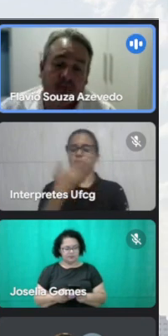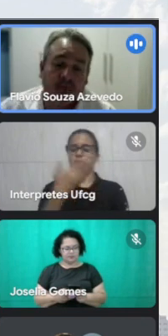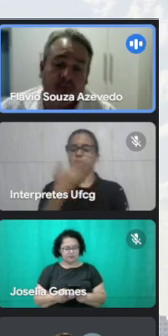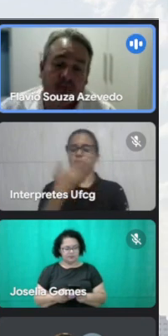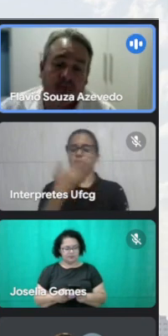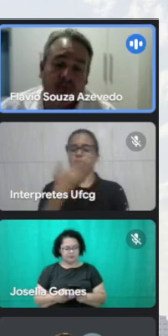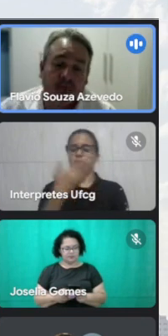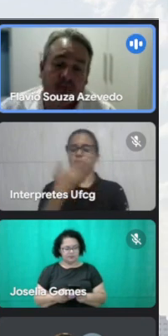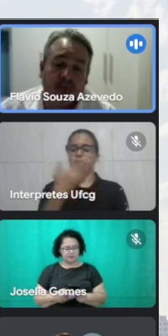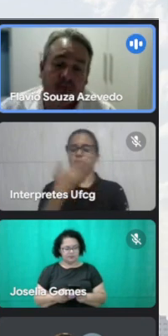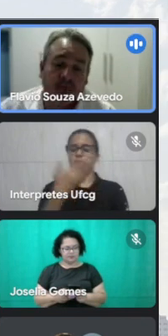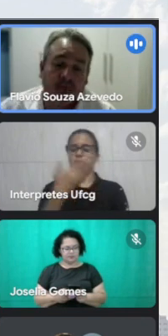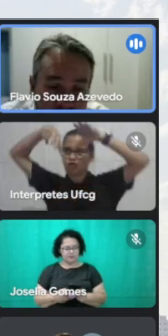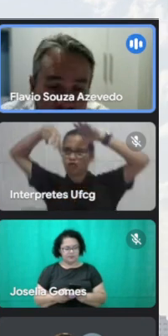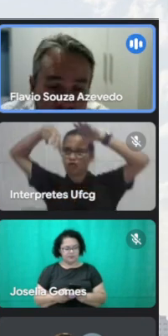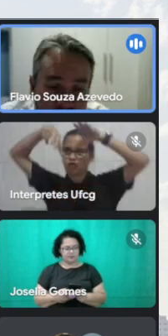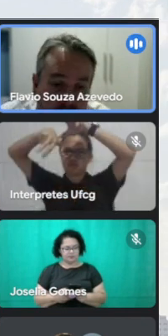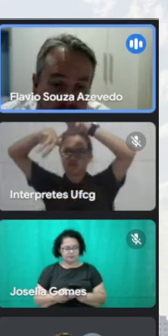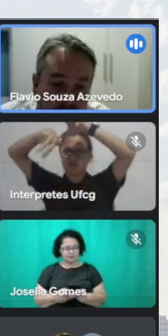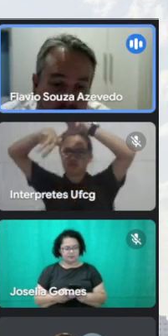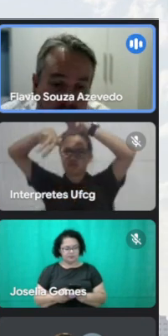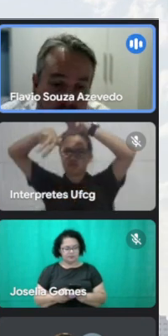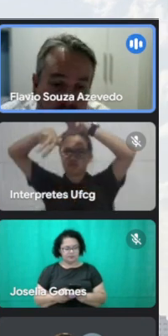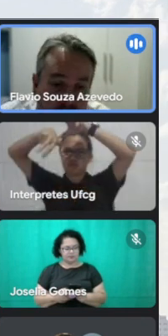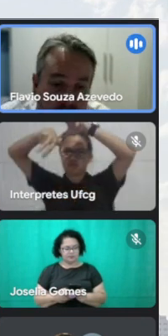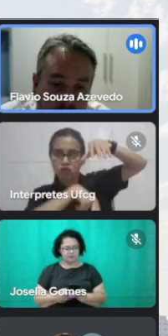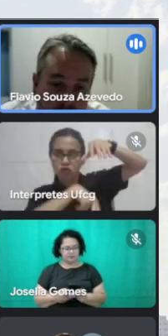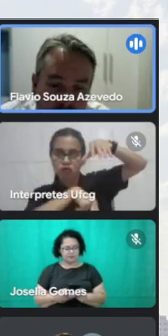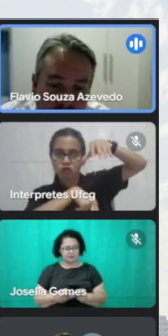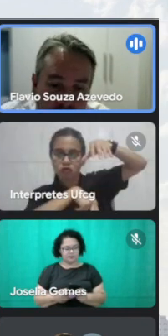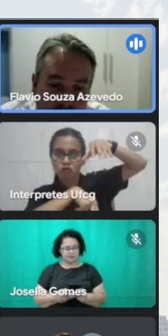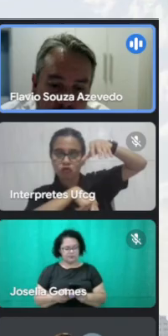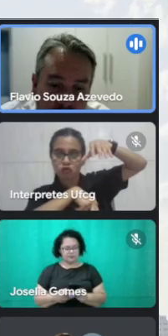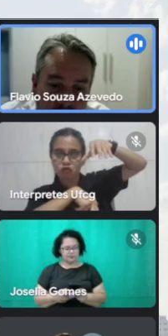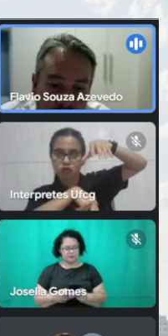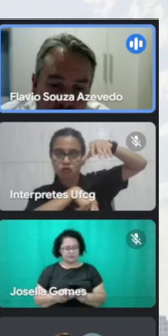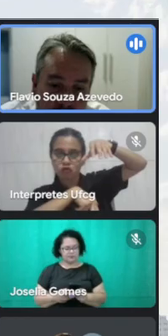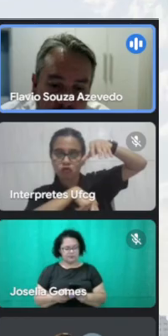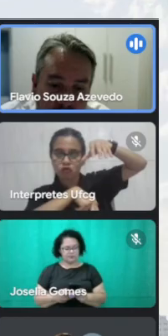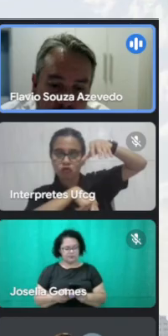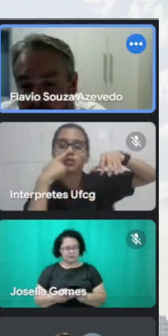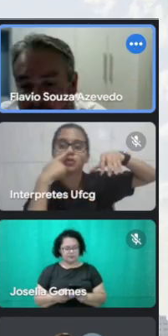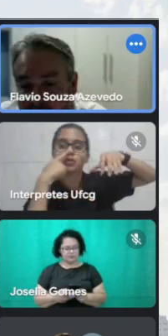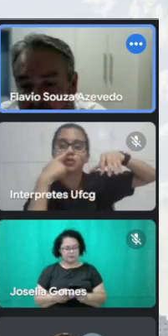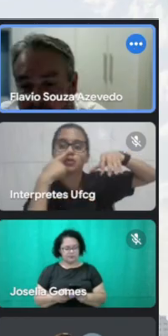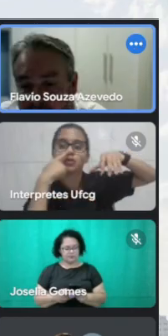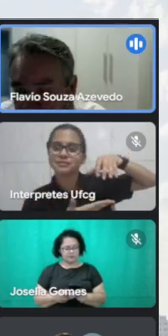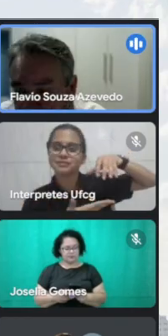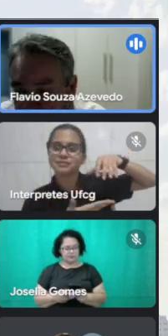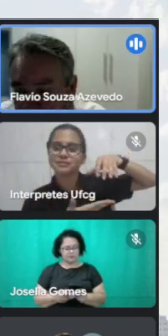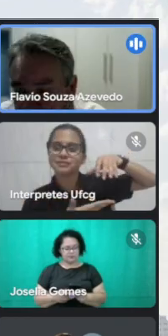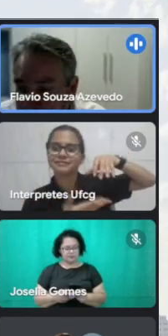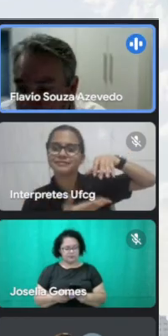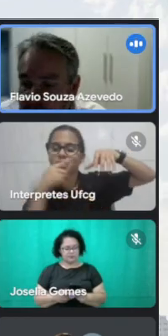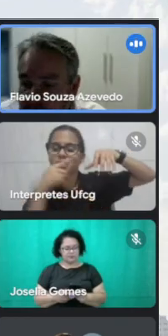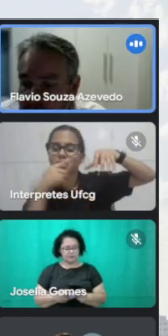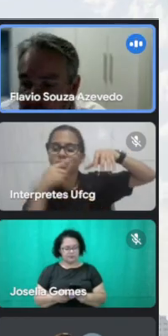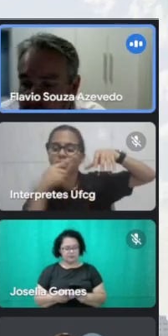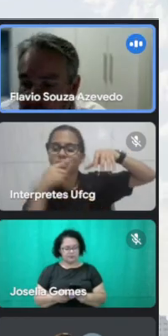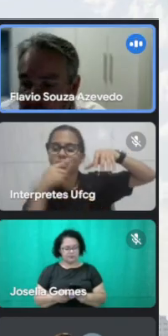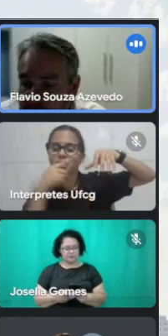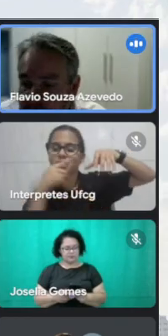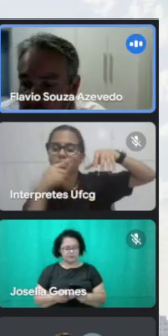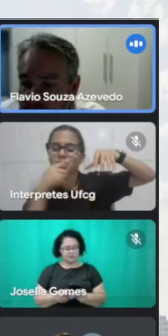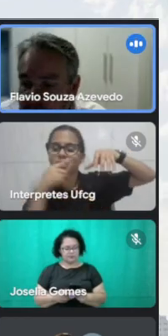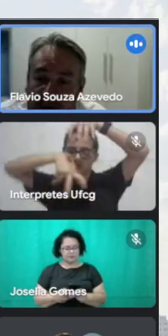lixo, né, sem falar, né, nas construções, né, sobre alguns rios que tem e vários outros aspectos, né, de